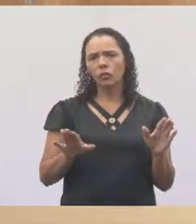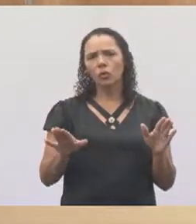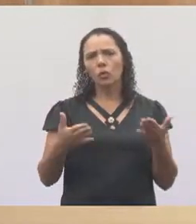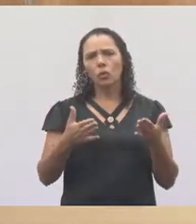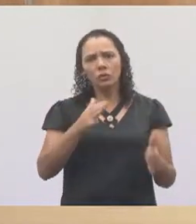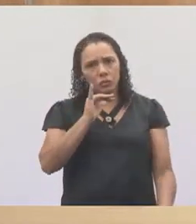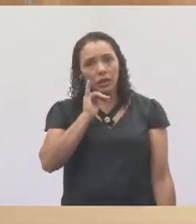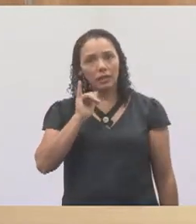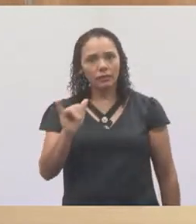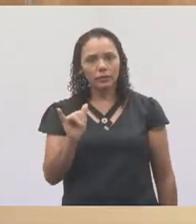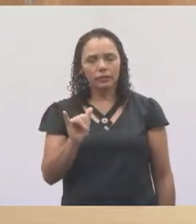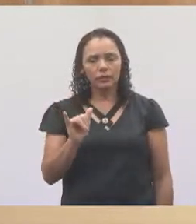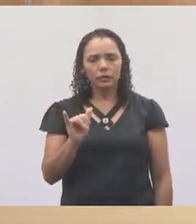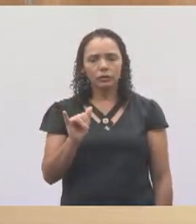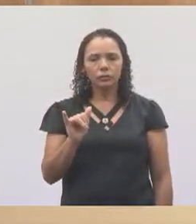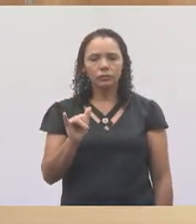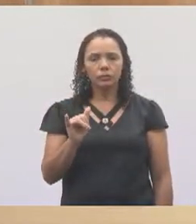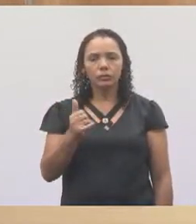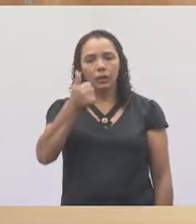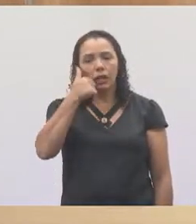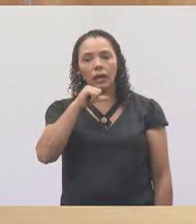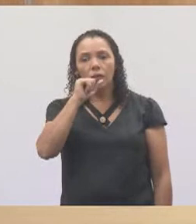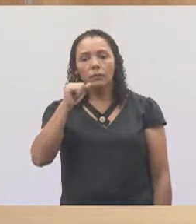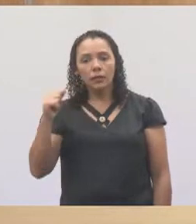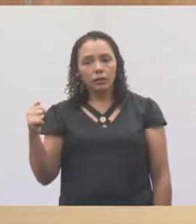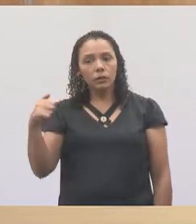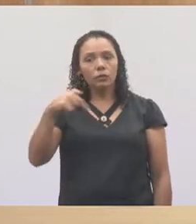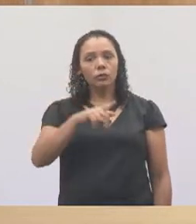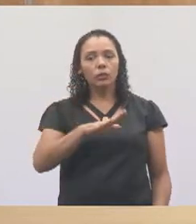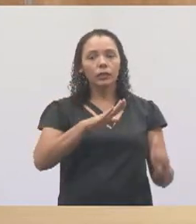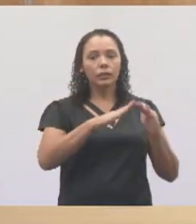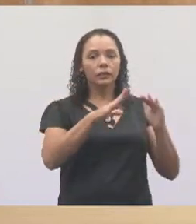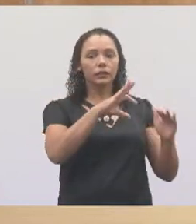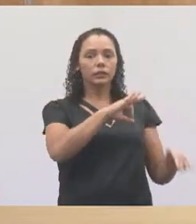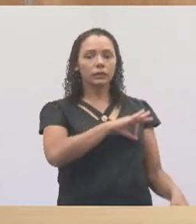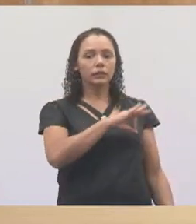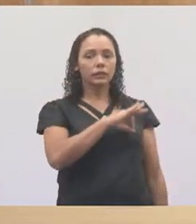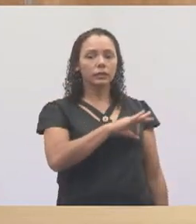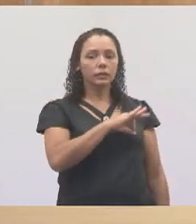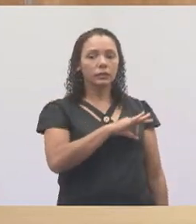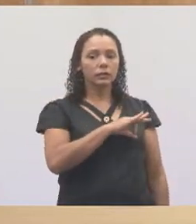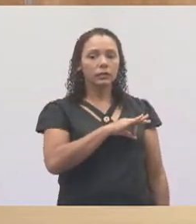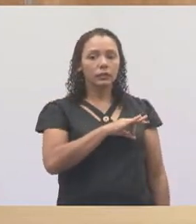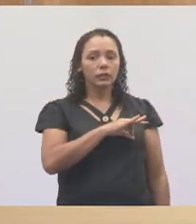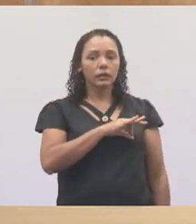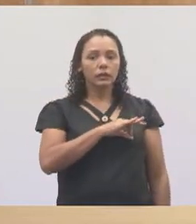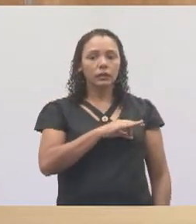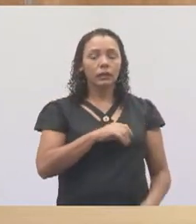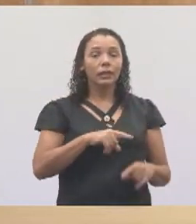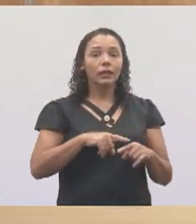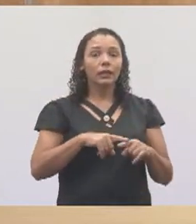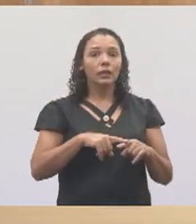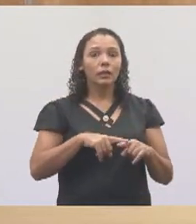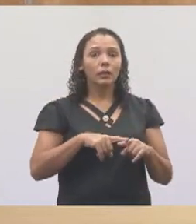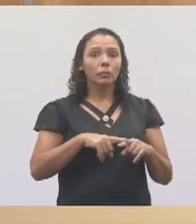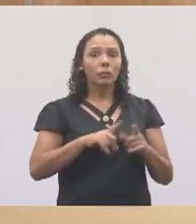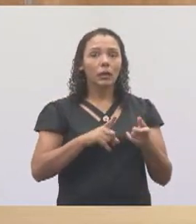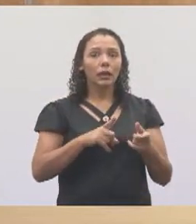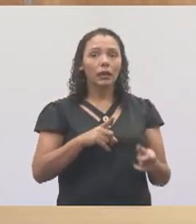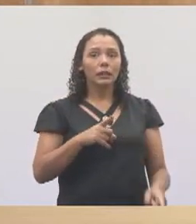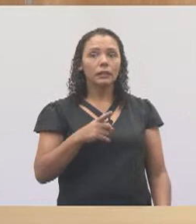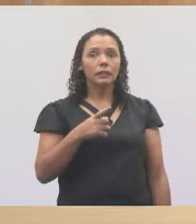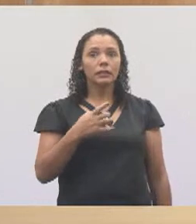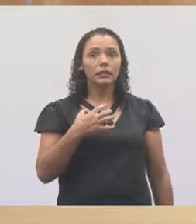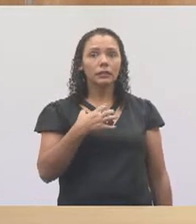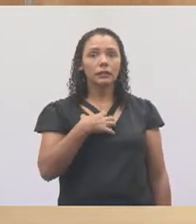notícia, ela foi até a delegacia, vereador Nani, e ela não aguentou emocionalmente e veio a